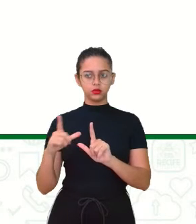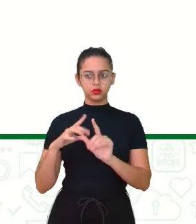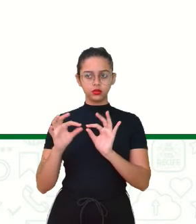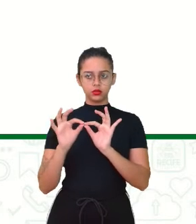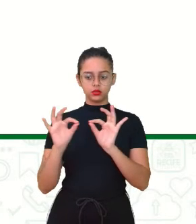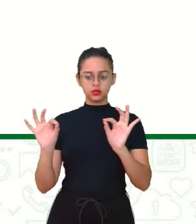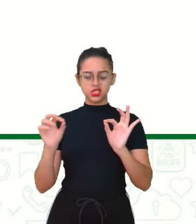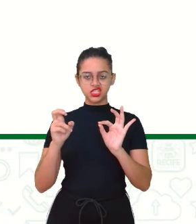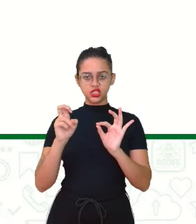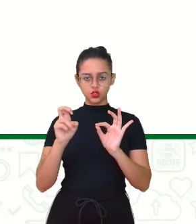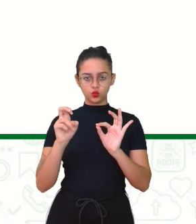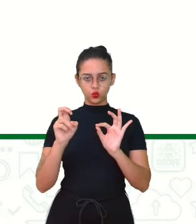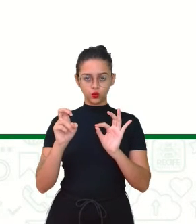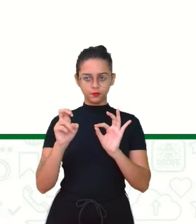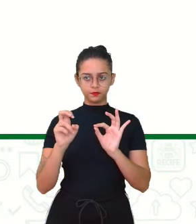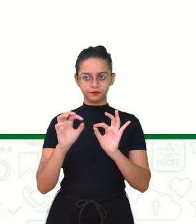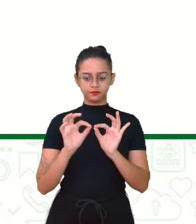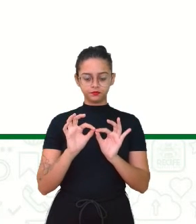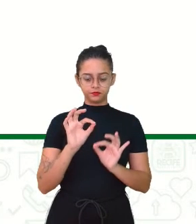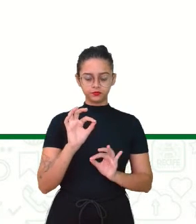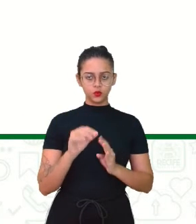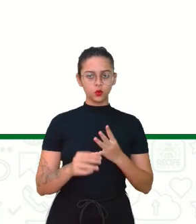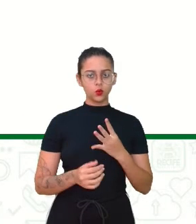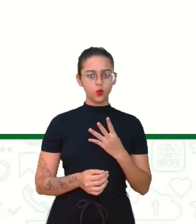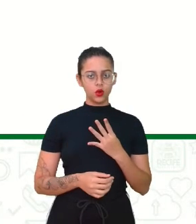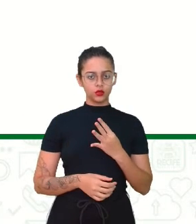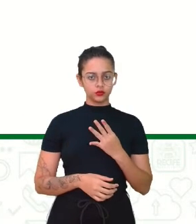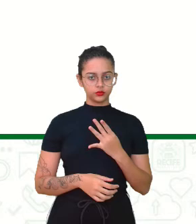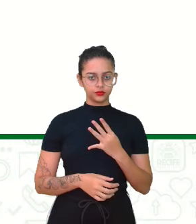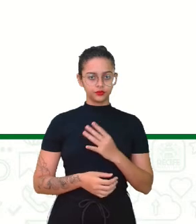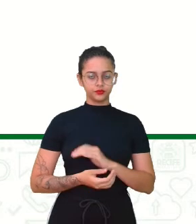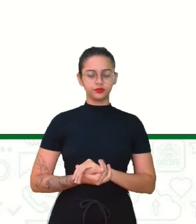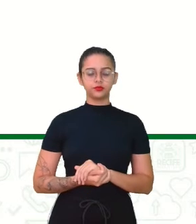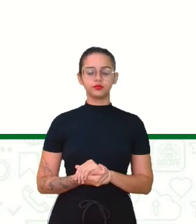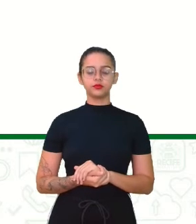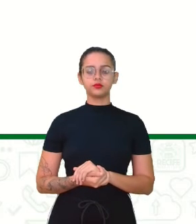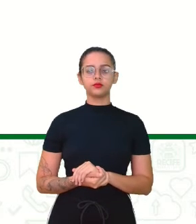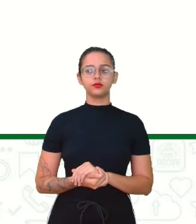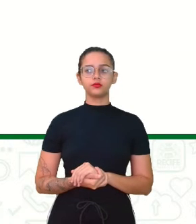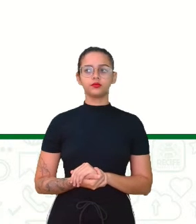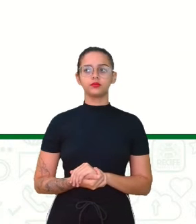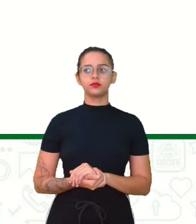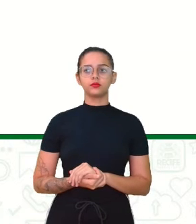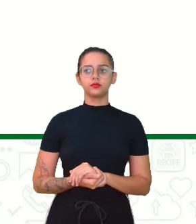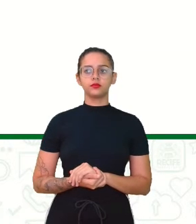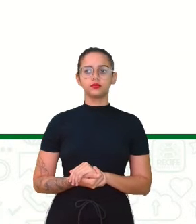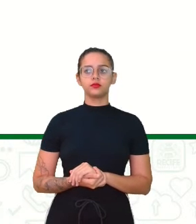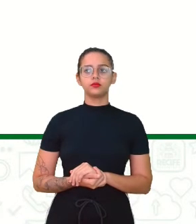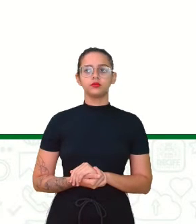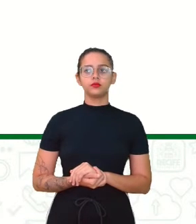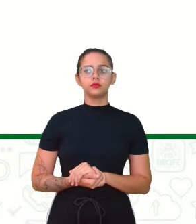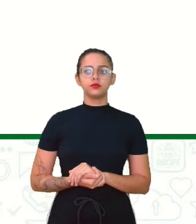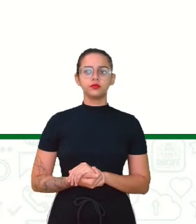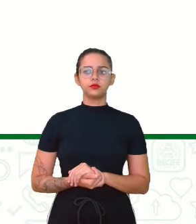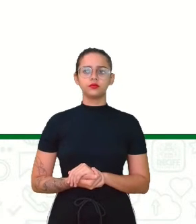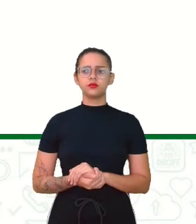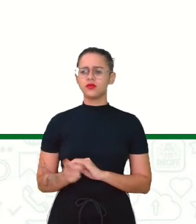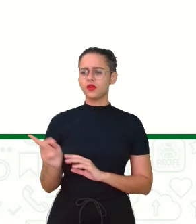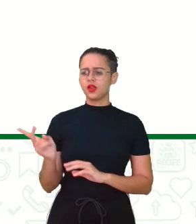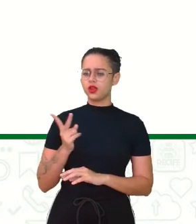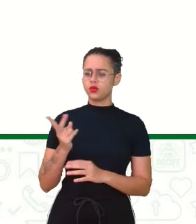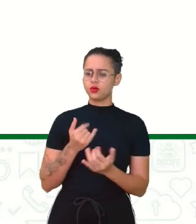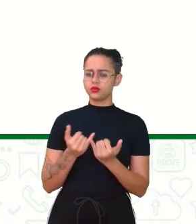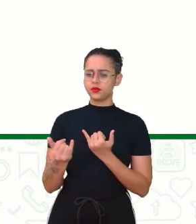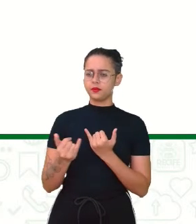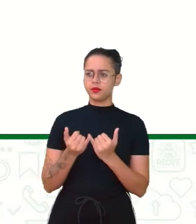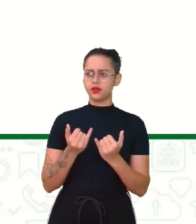tem 5 centímetros na horizontal e 4 centímetros na vertical. Eles são